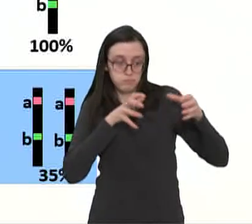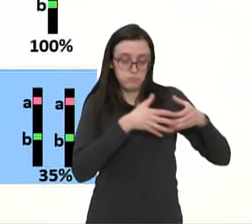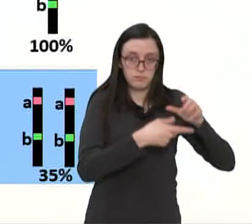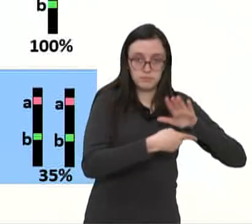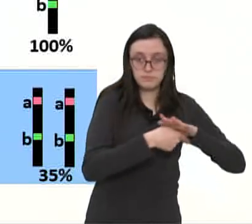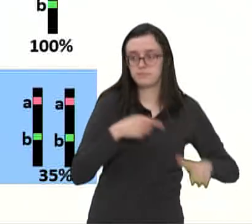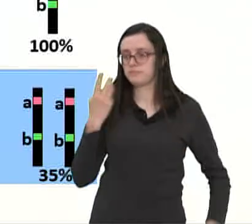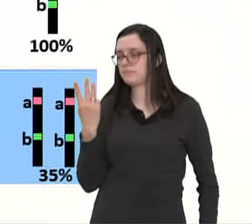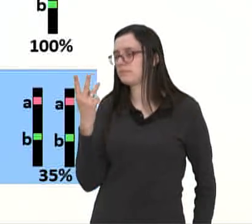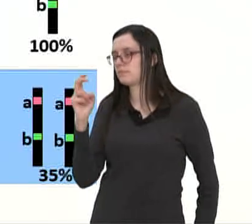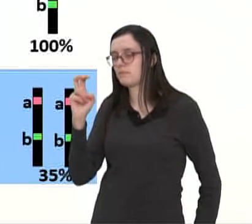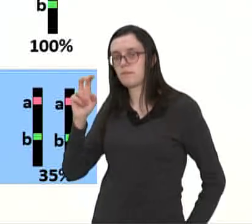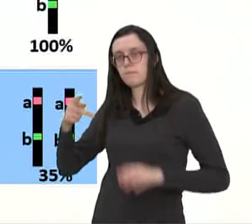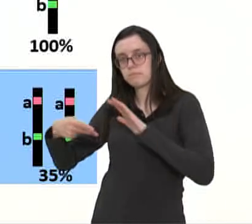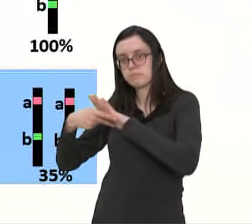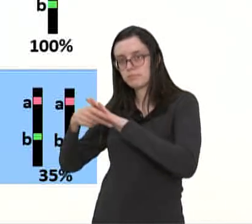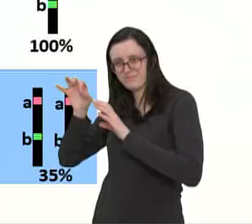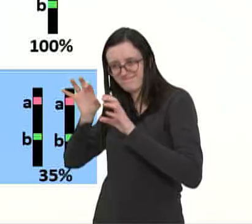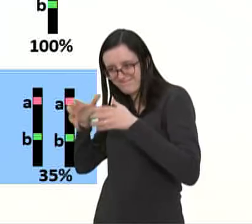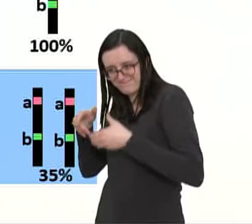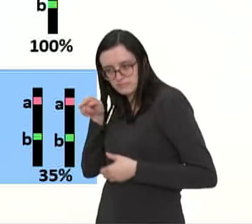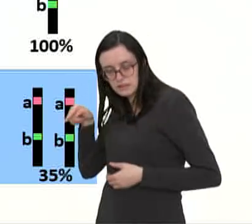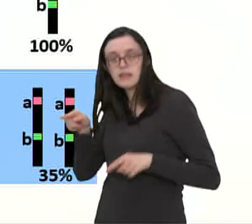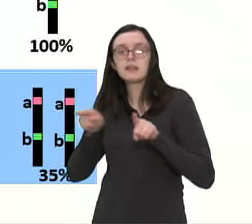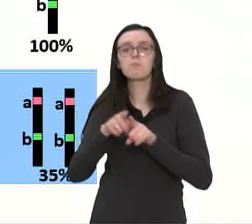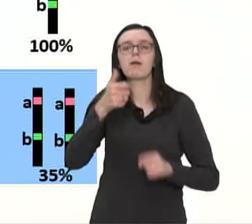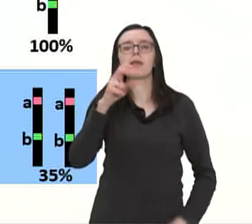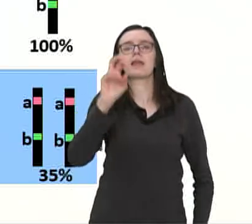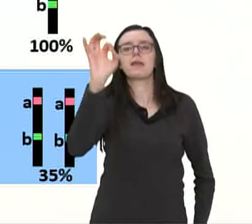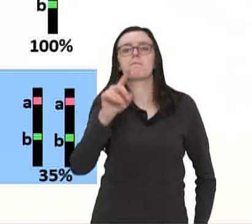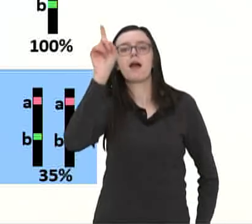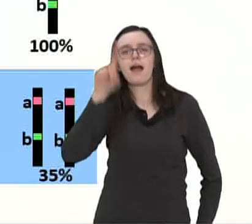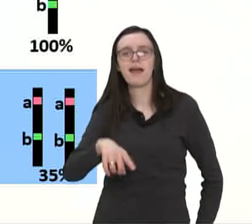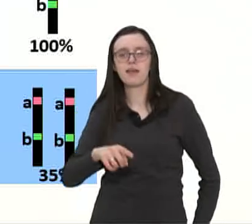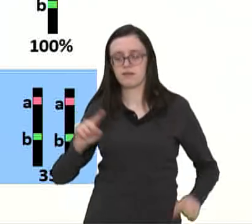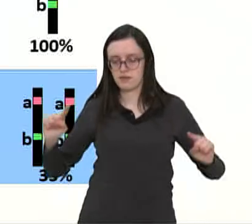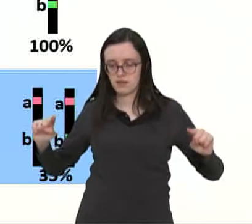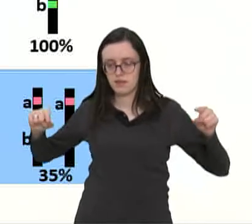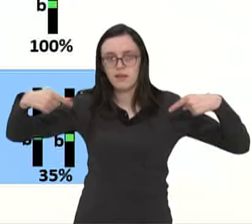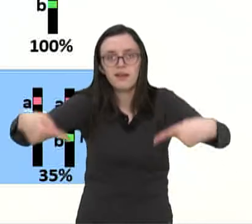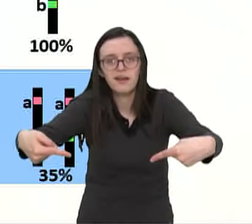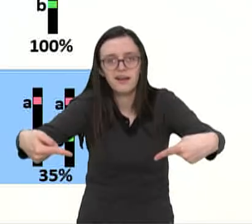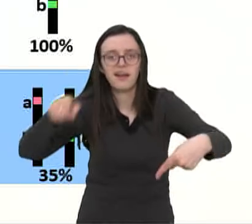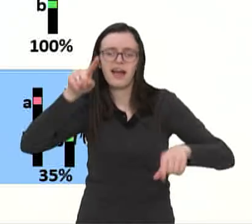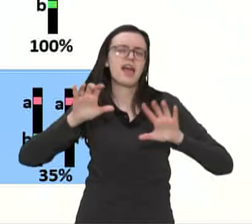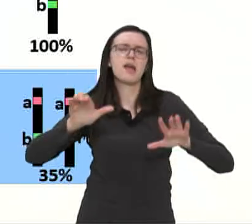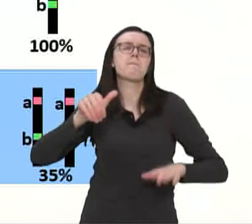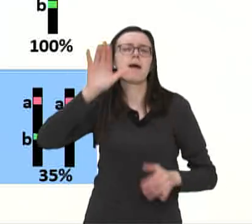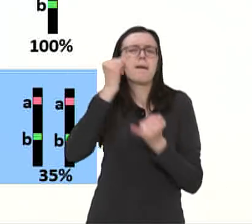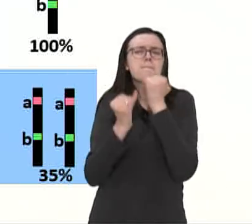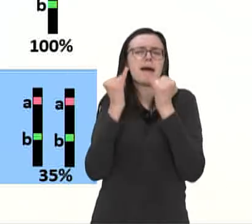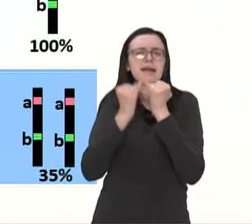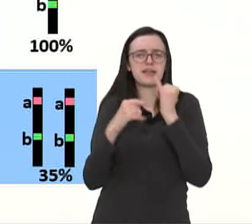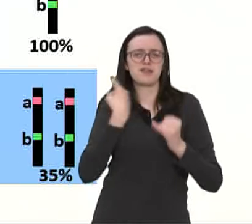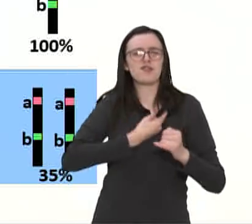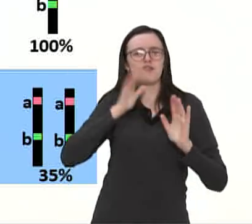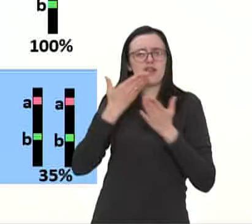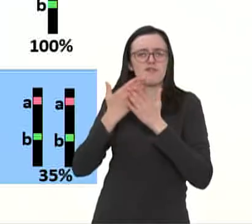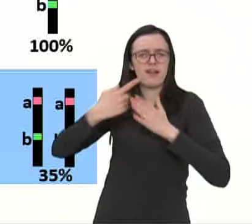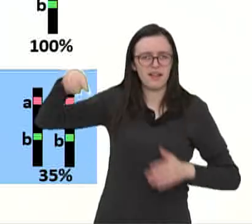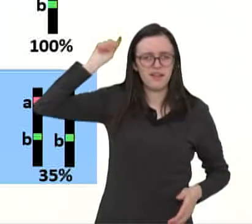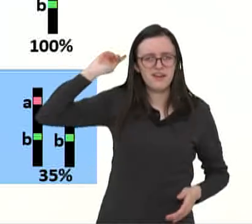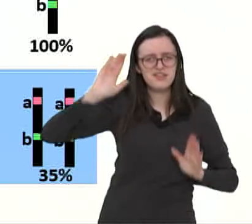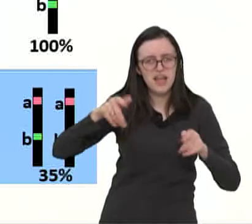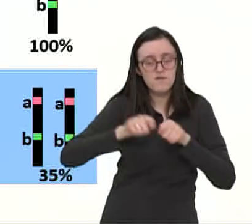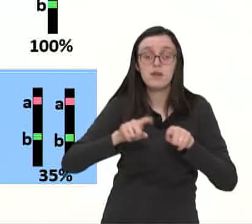parental, 35% do outro parental e 15% de cada recombinante. Então, esse aqui era mais parecido com o que a gente fez na aula anterior,